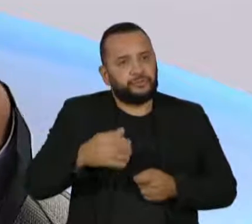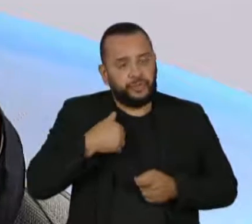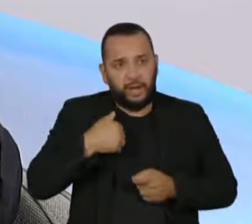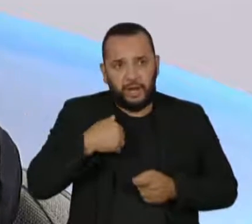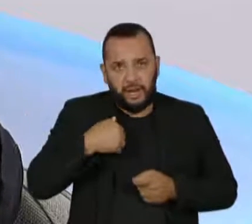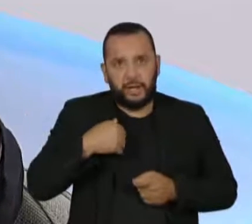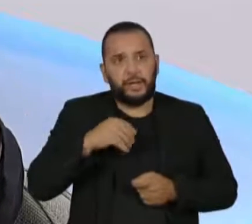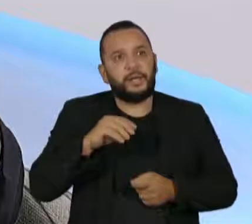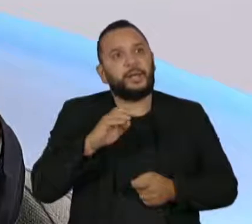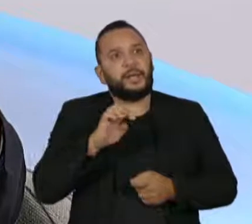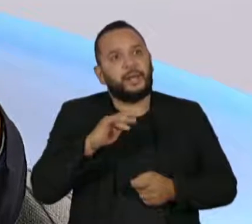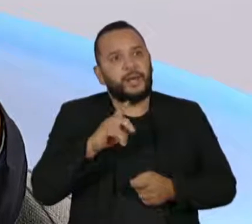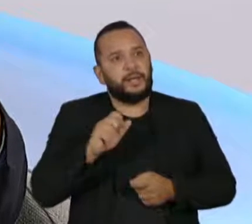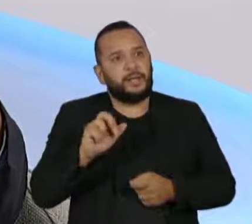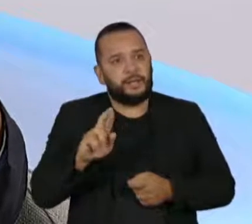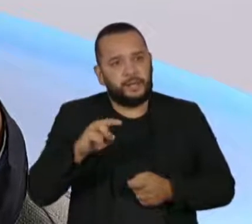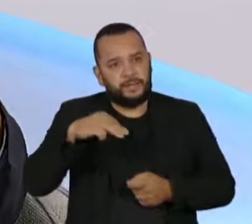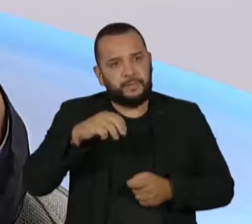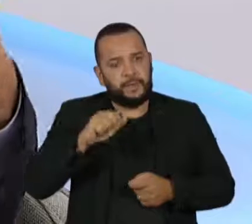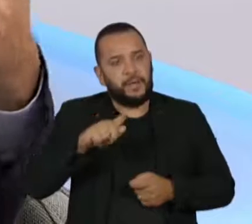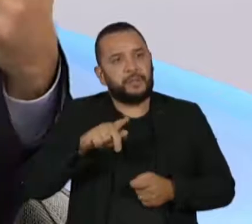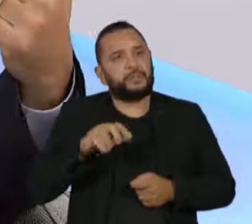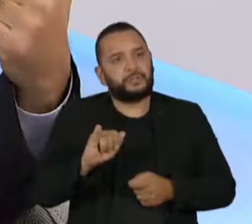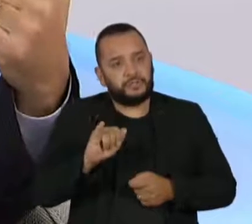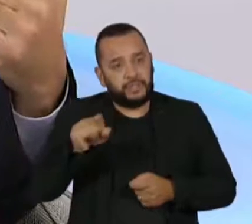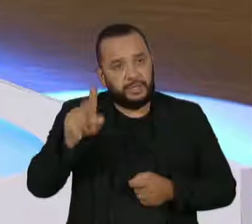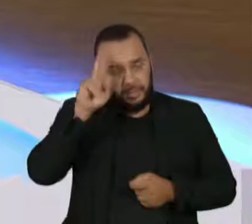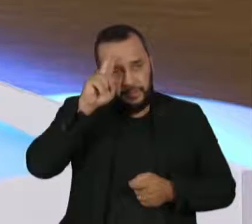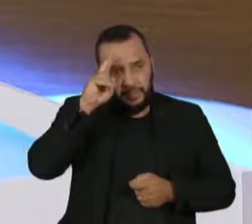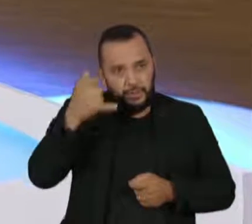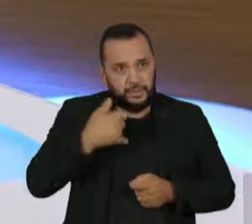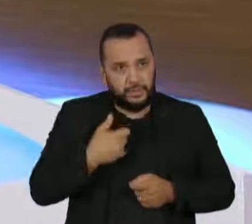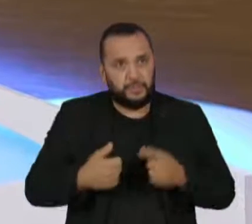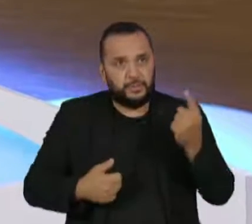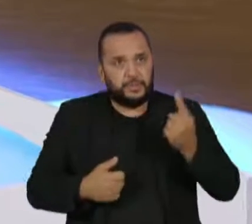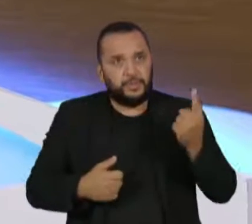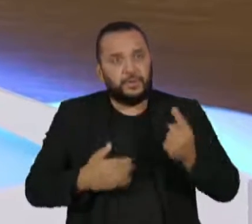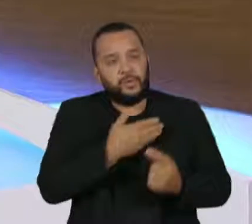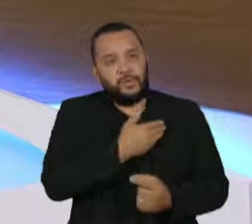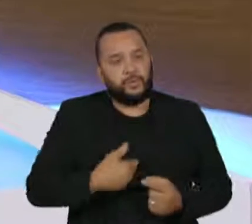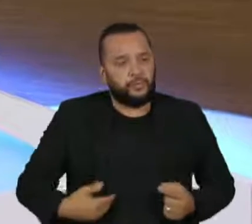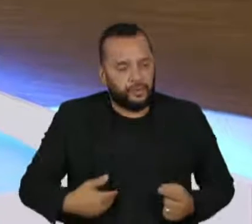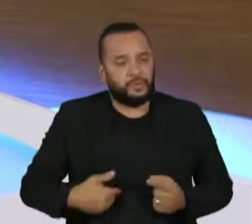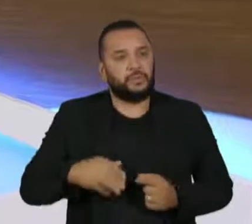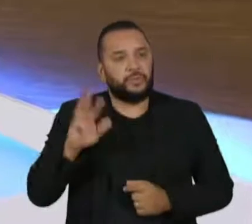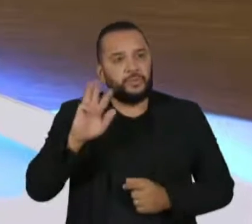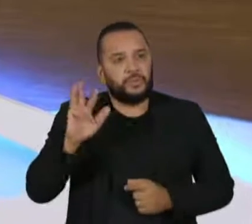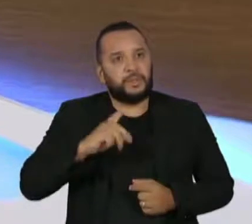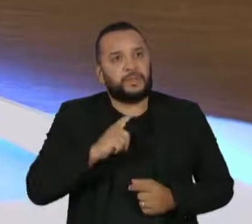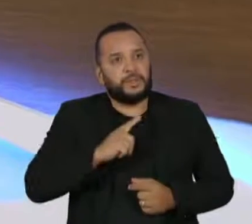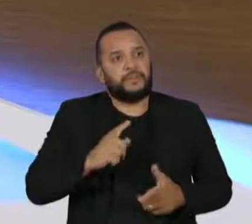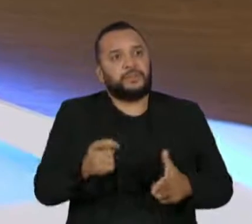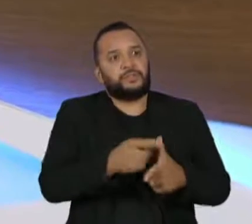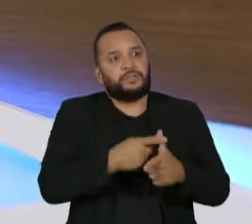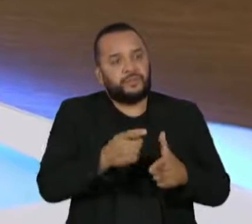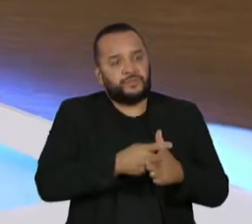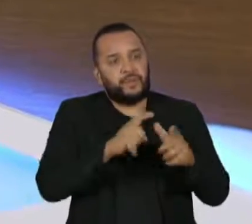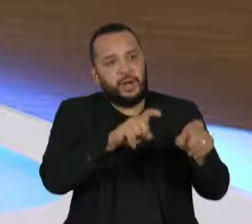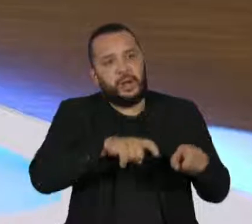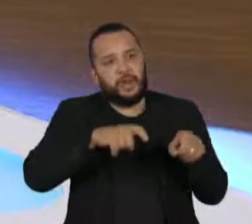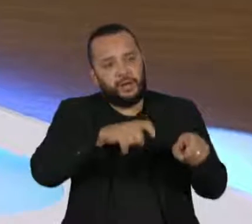que é o Eraí Maggi. No primeiro governo Lula, houve uma renegociação da dívida do